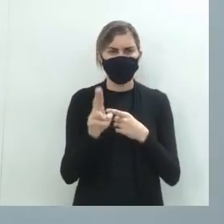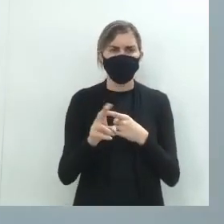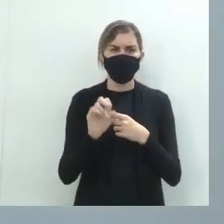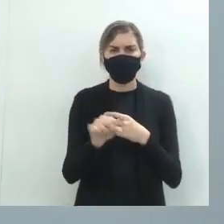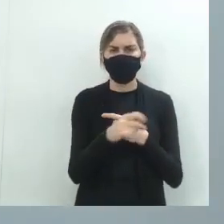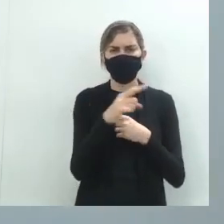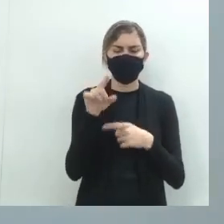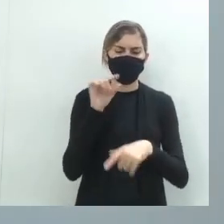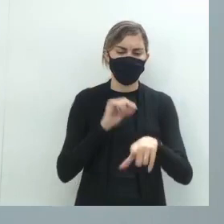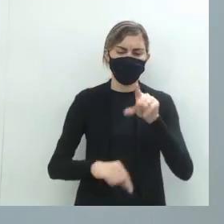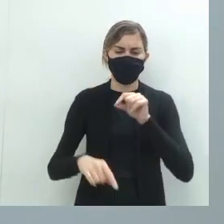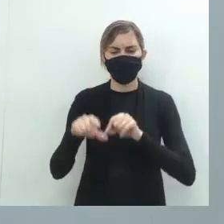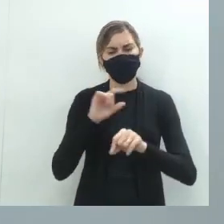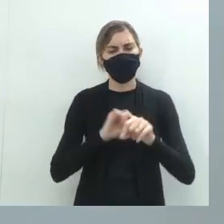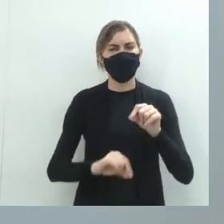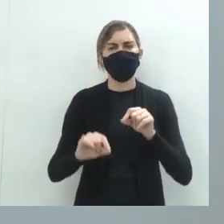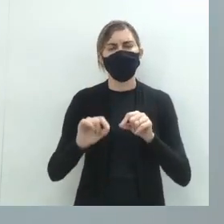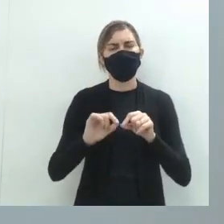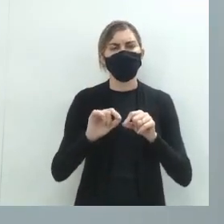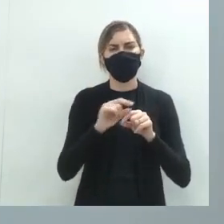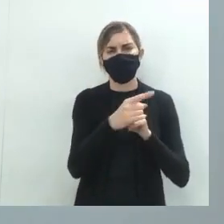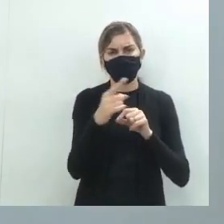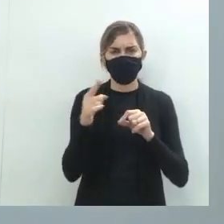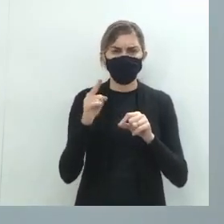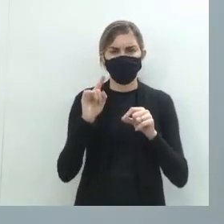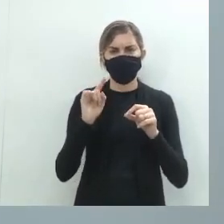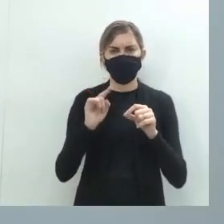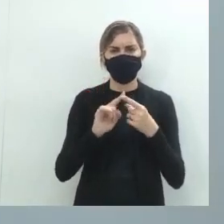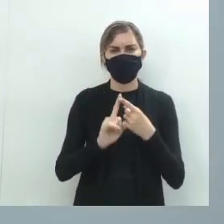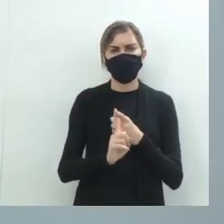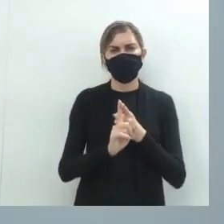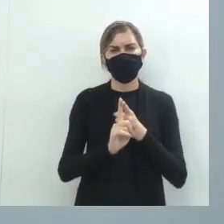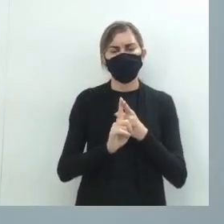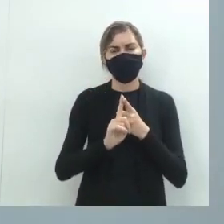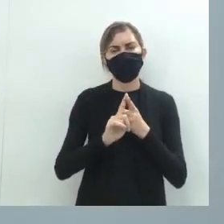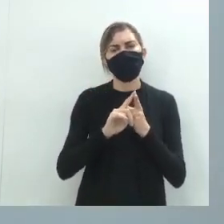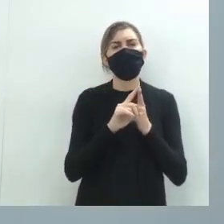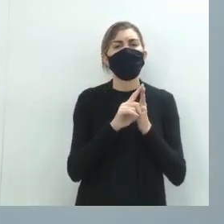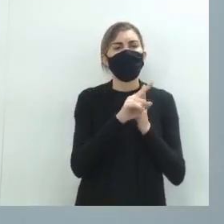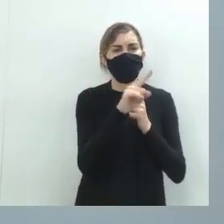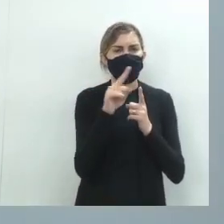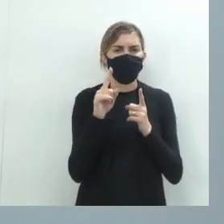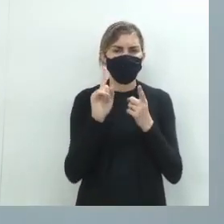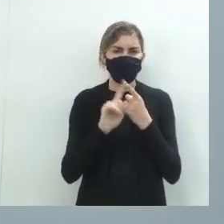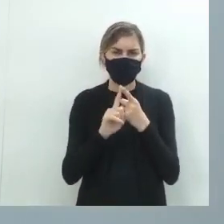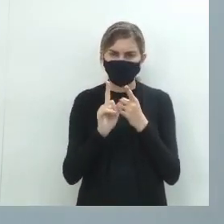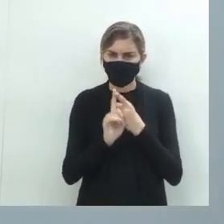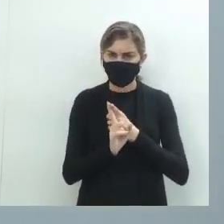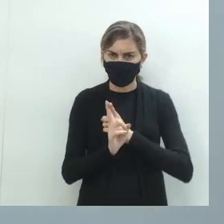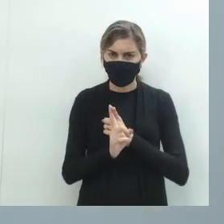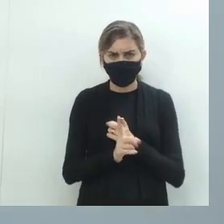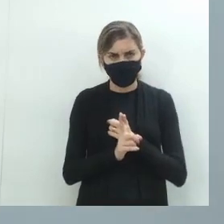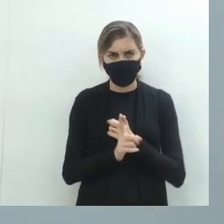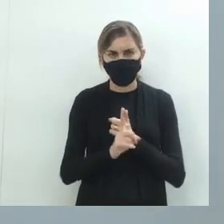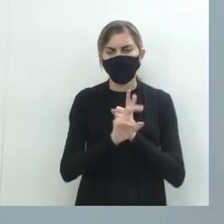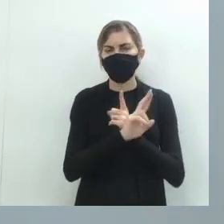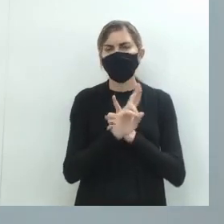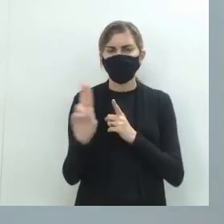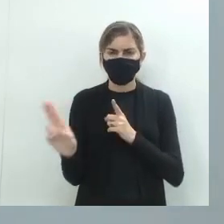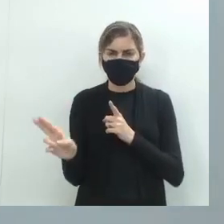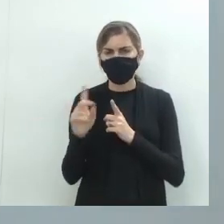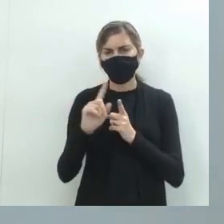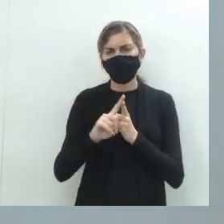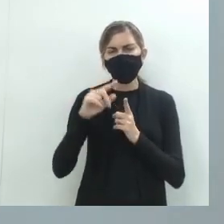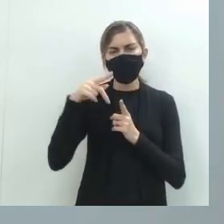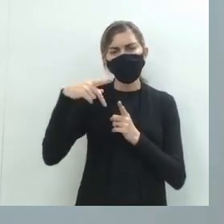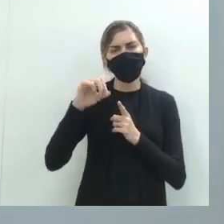são escolhidos os seguintes pontos fixos. O primeiro ponto é chamado